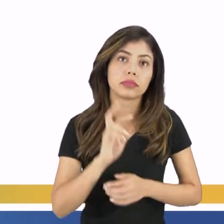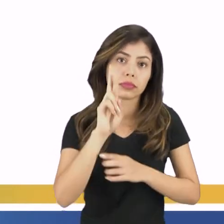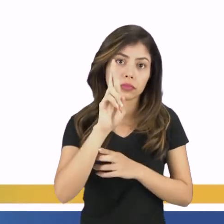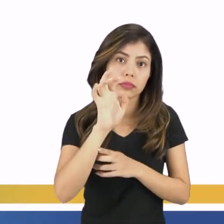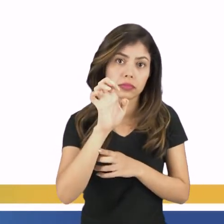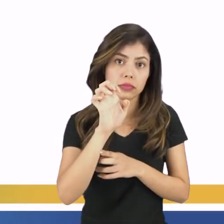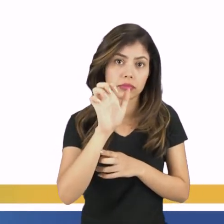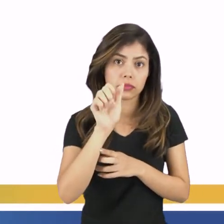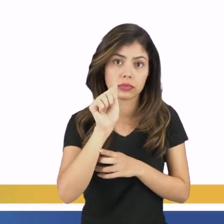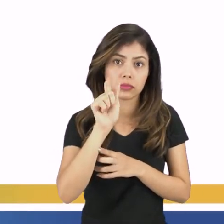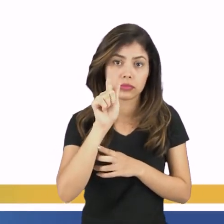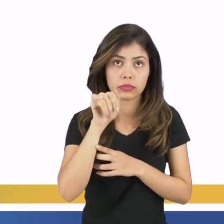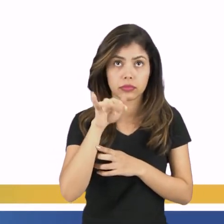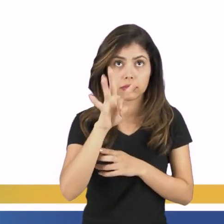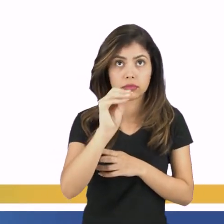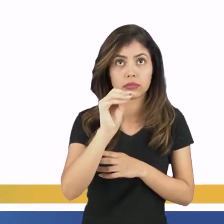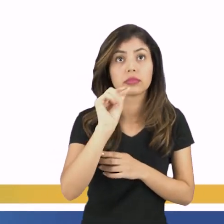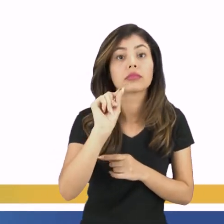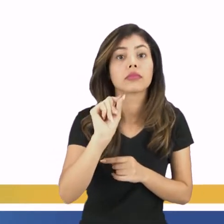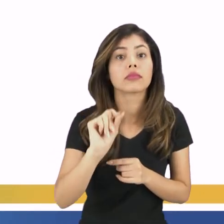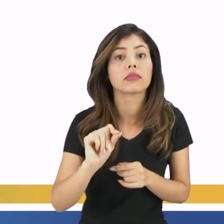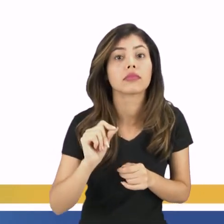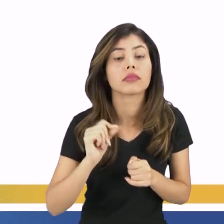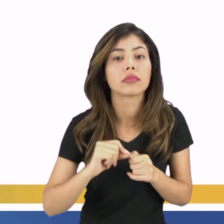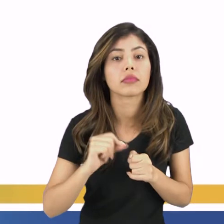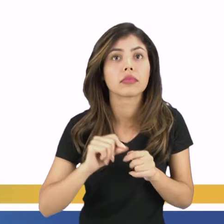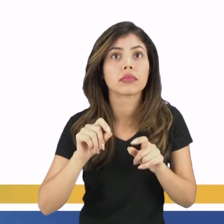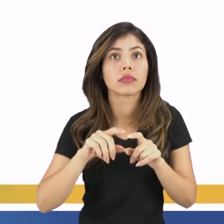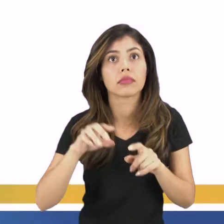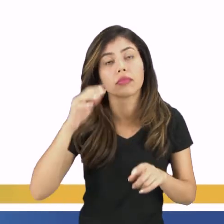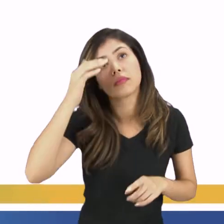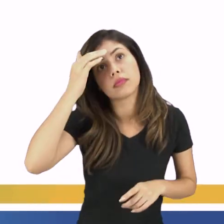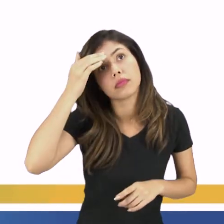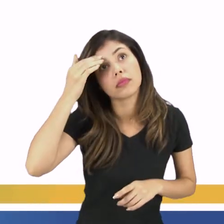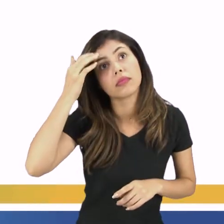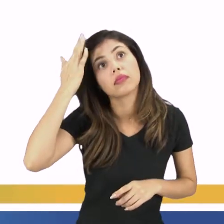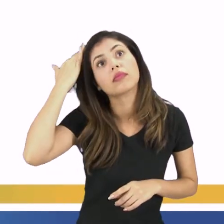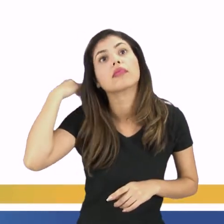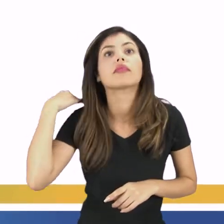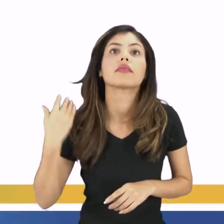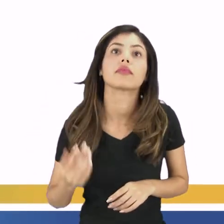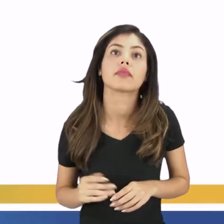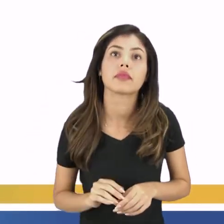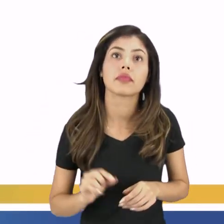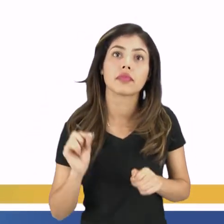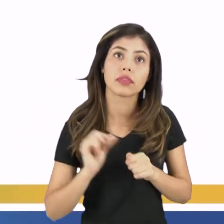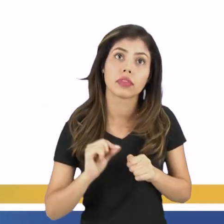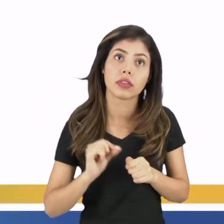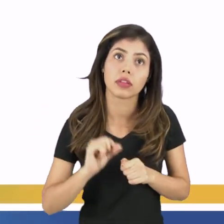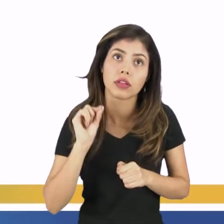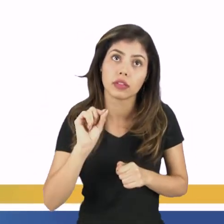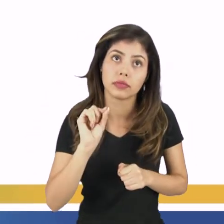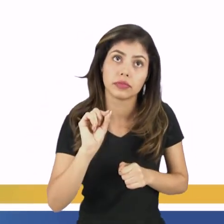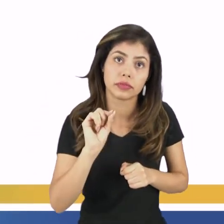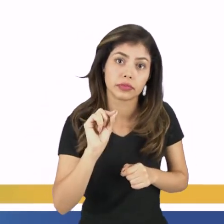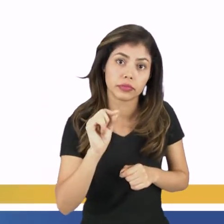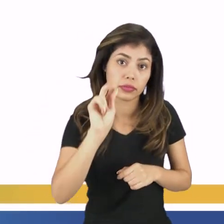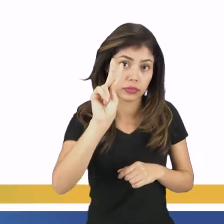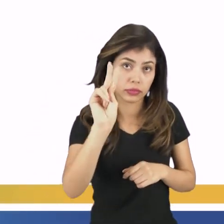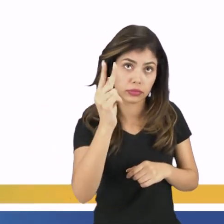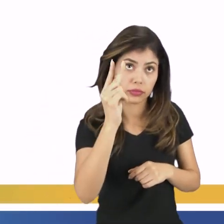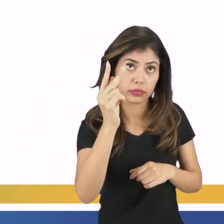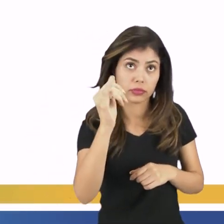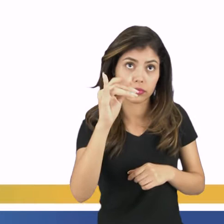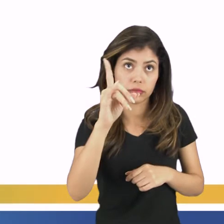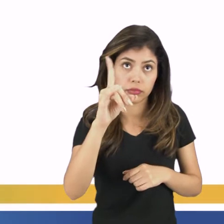Reagindo, o que vai formar? Só um pouquinho, deixa eu voltar aqui. Isso. Nós vamos ter o